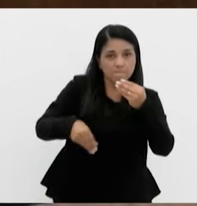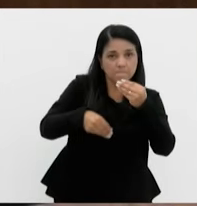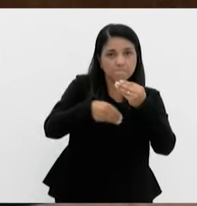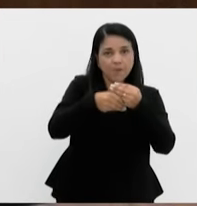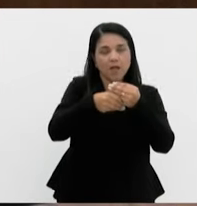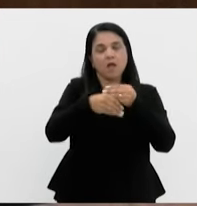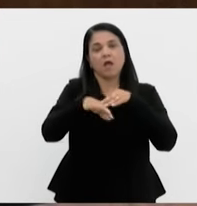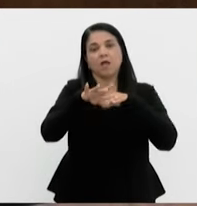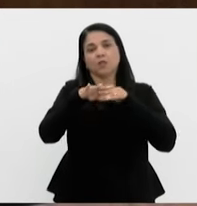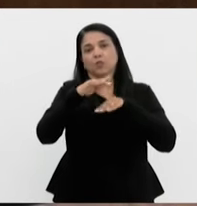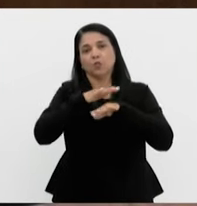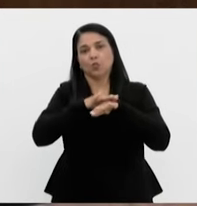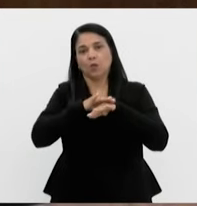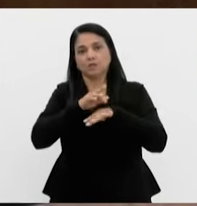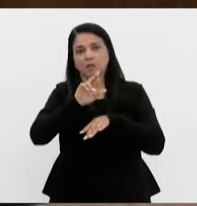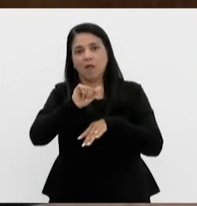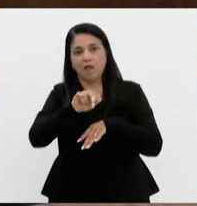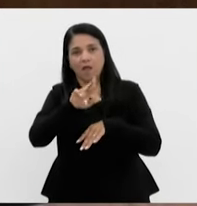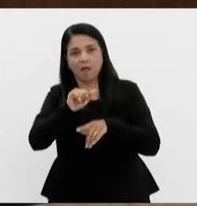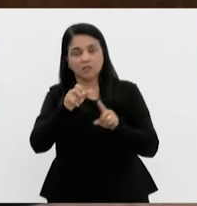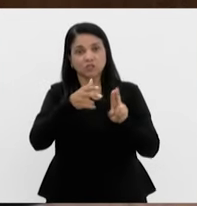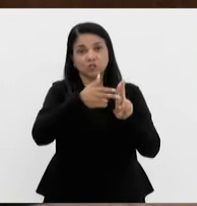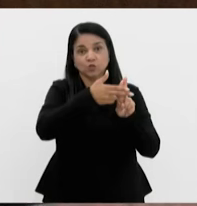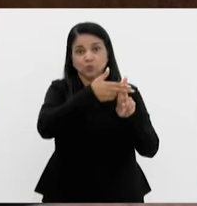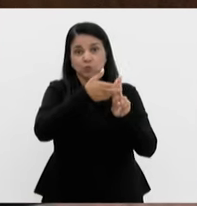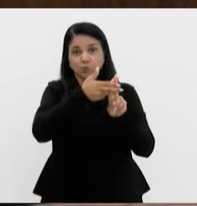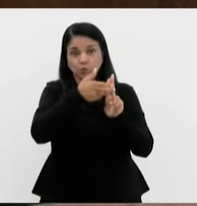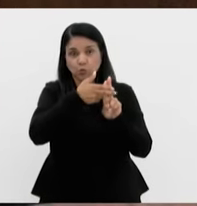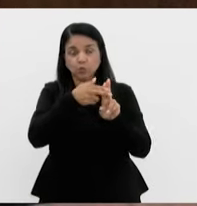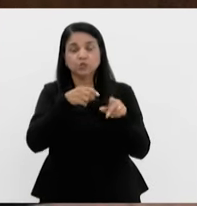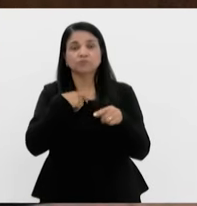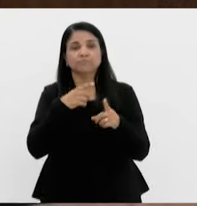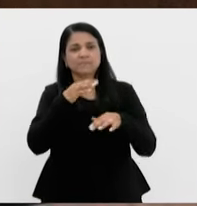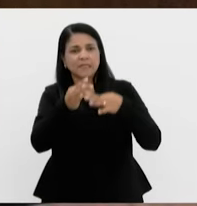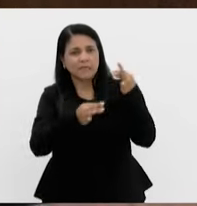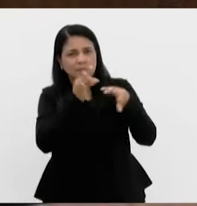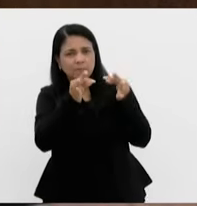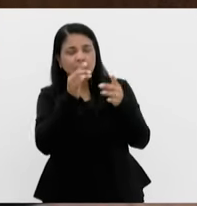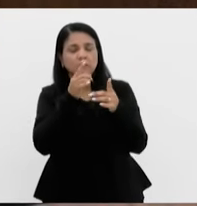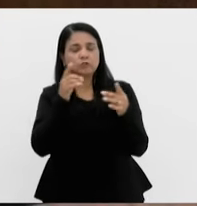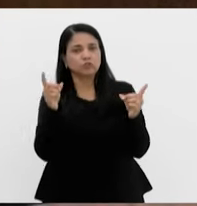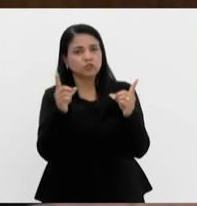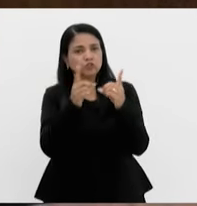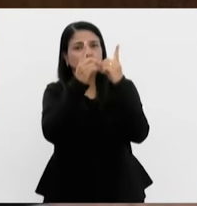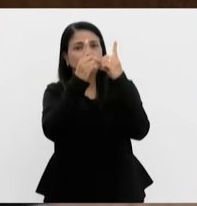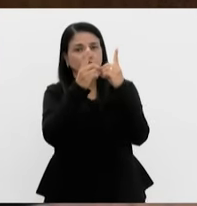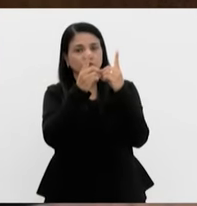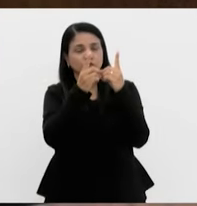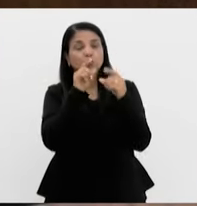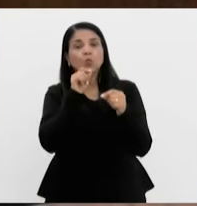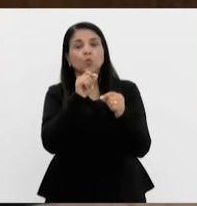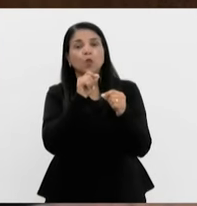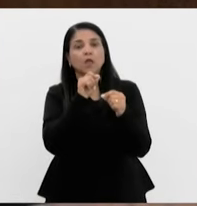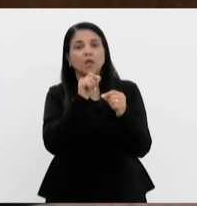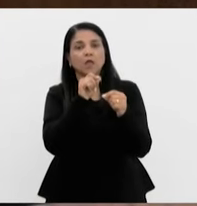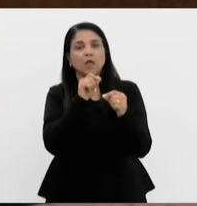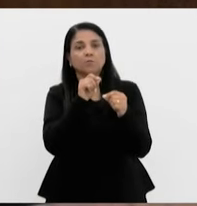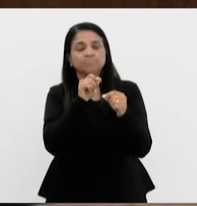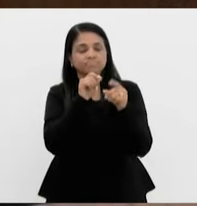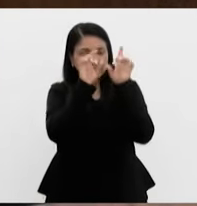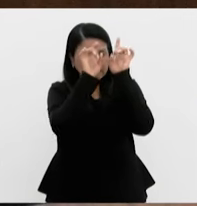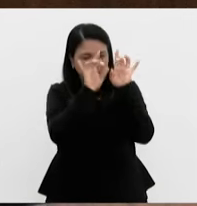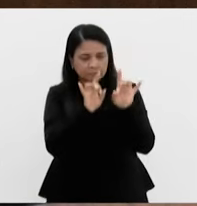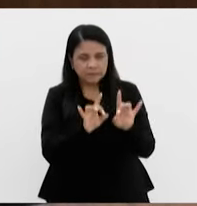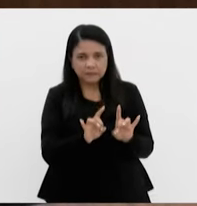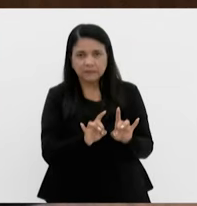reconhecimento aí do SUS para que os tratamentos e diagnósticos sejam mais específicos e essas